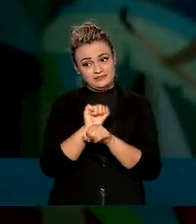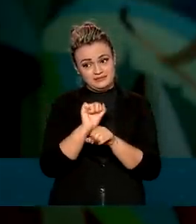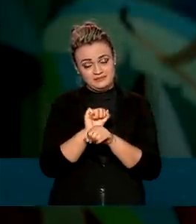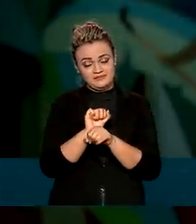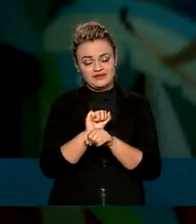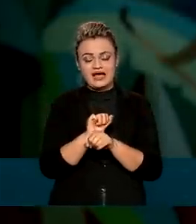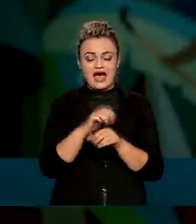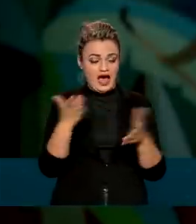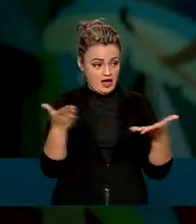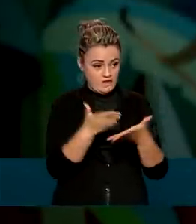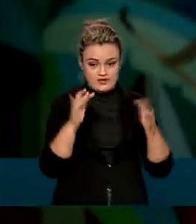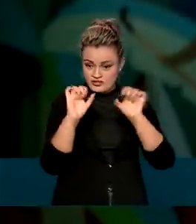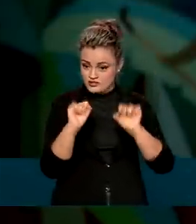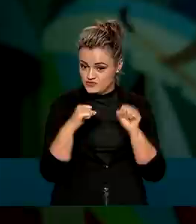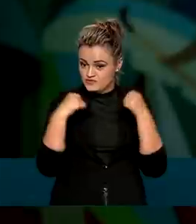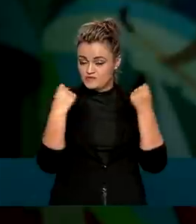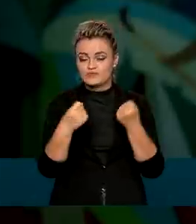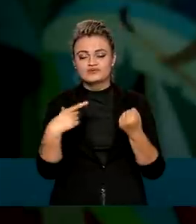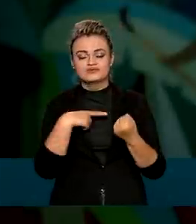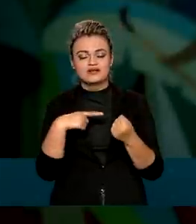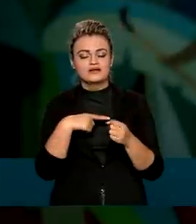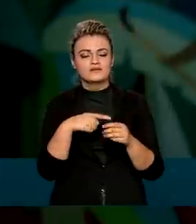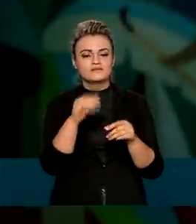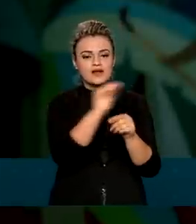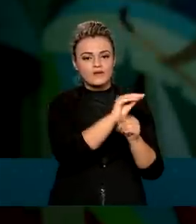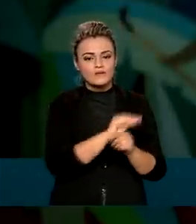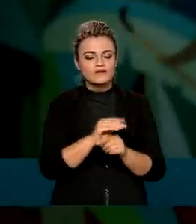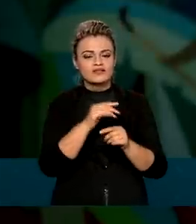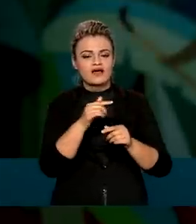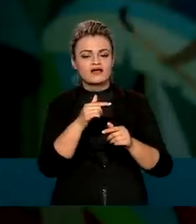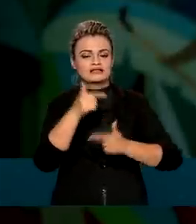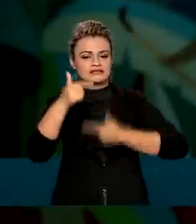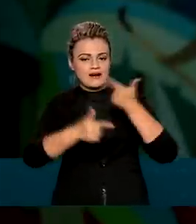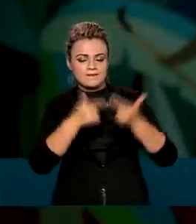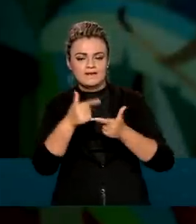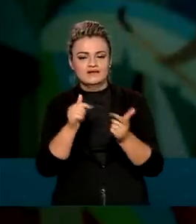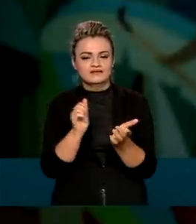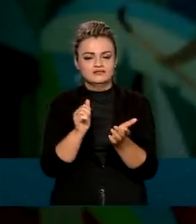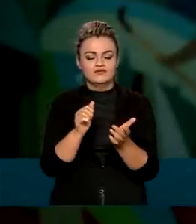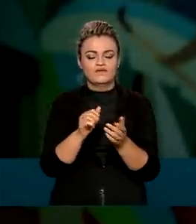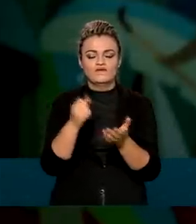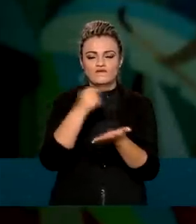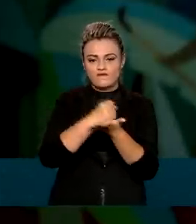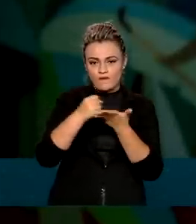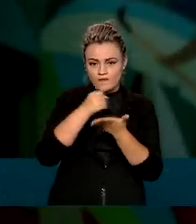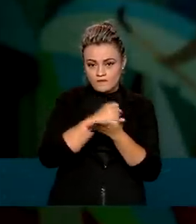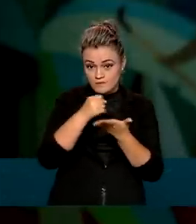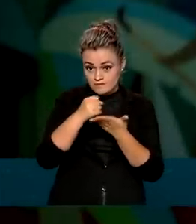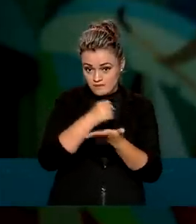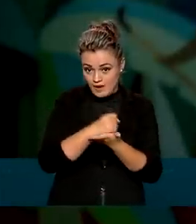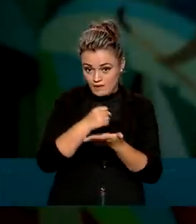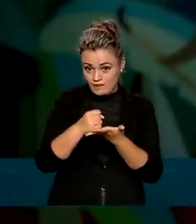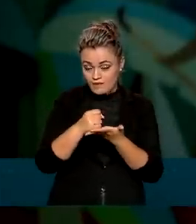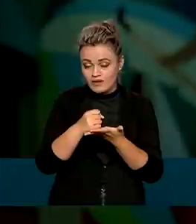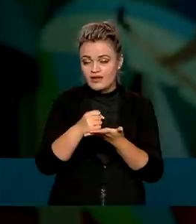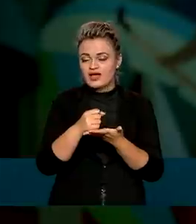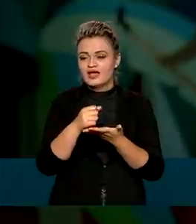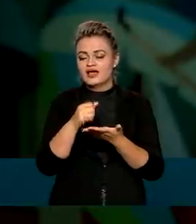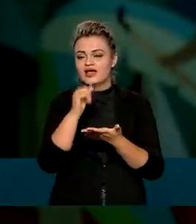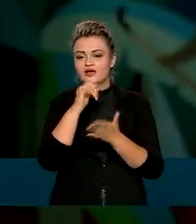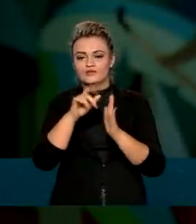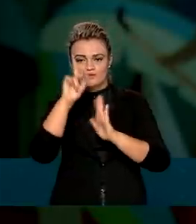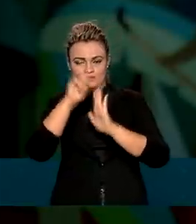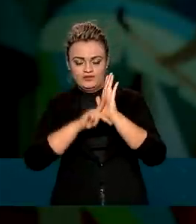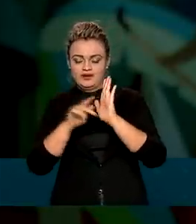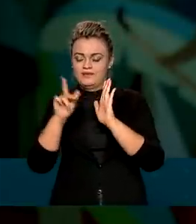nos dedicamos e muito pela manutenção de empregos né emprego formais via por exemplo